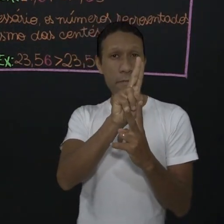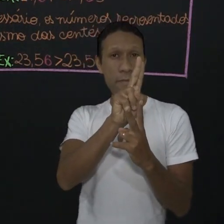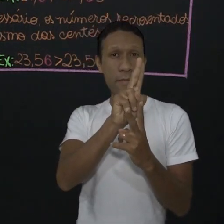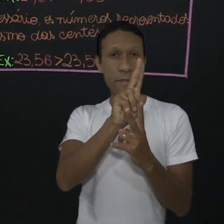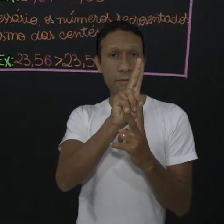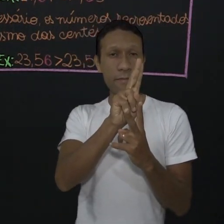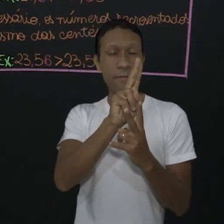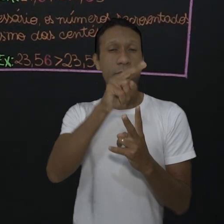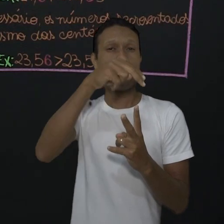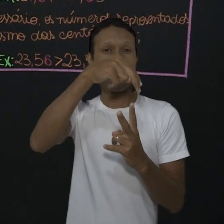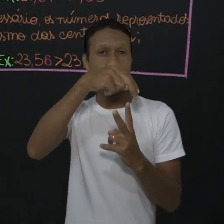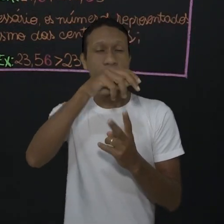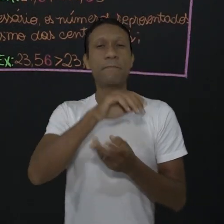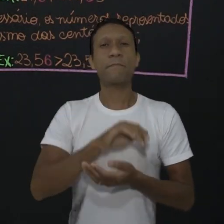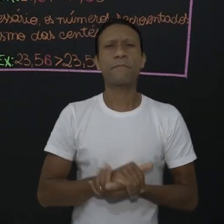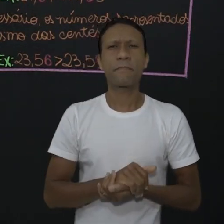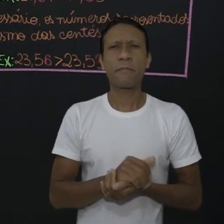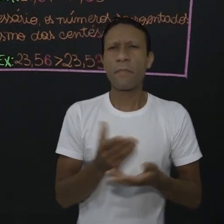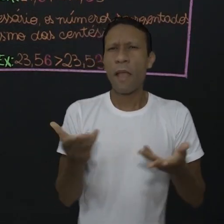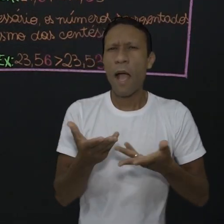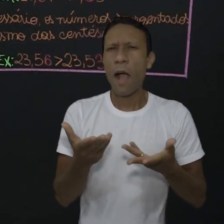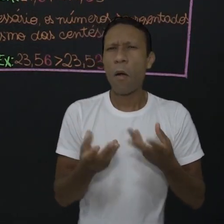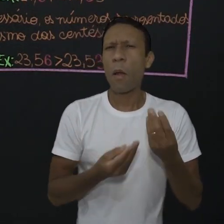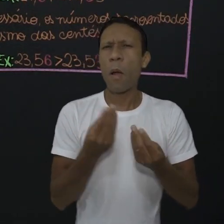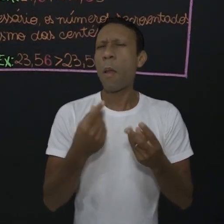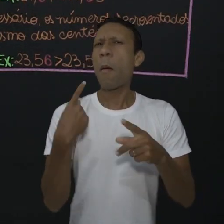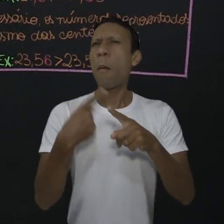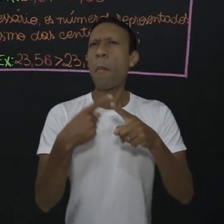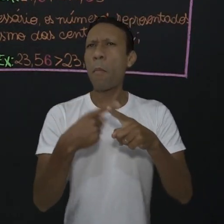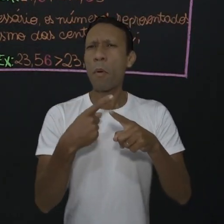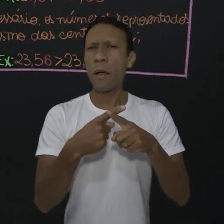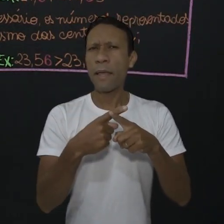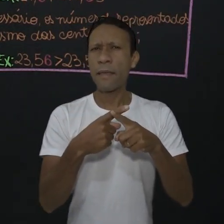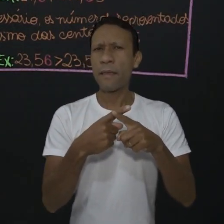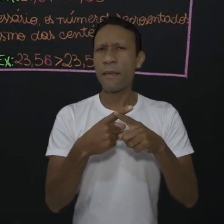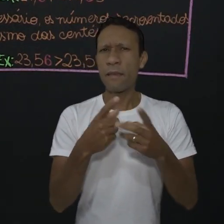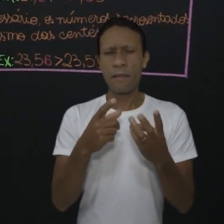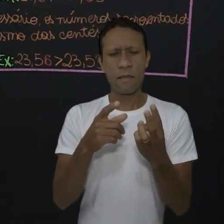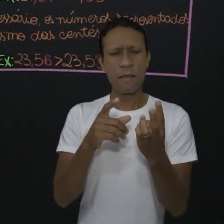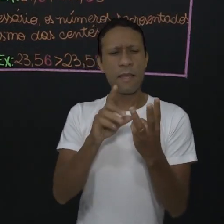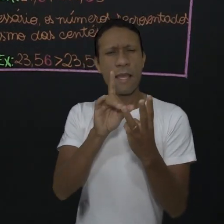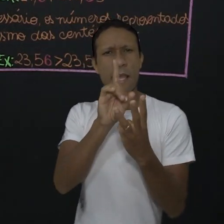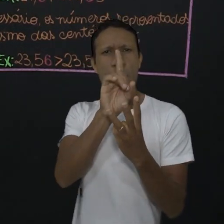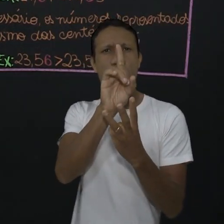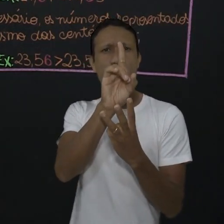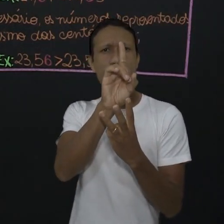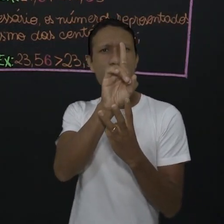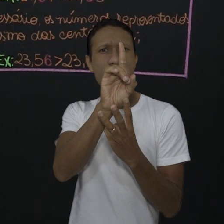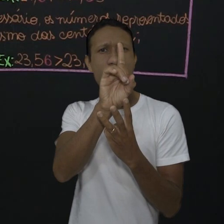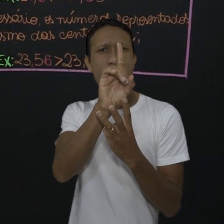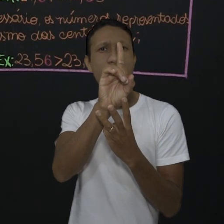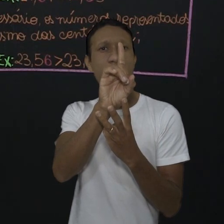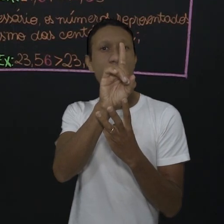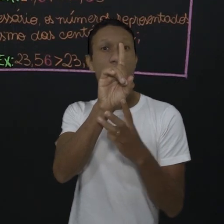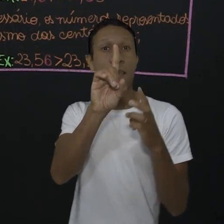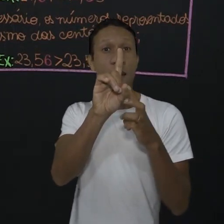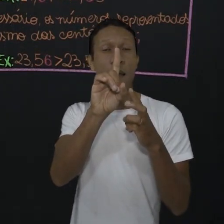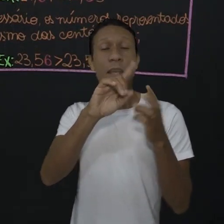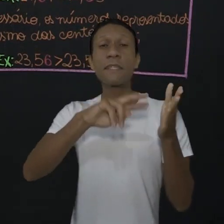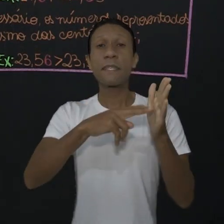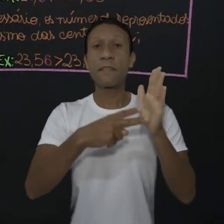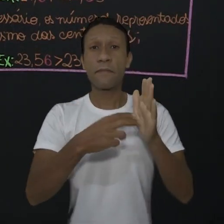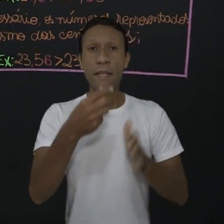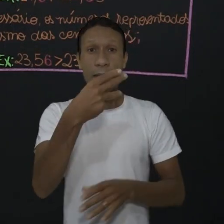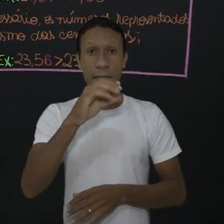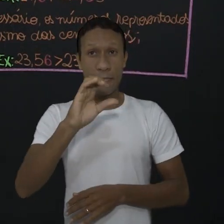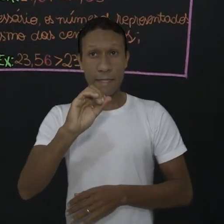certo? Agora, olha só, por que aqui eu chamo de dezena? Porque esse 3 representa 30, já